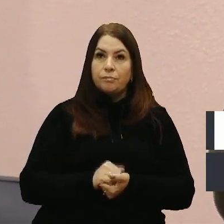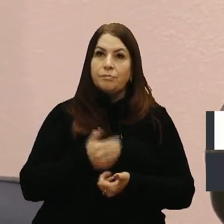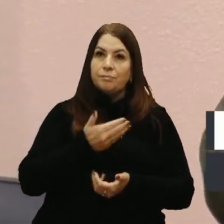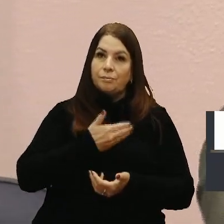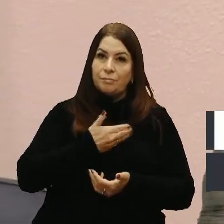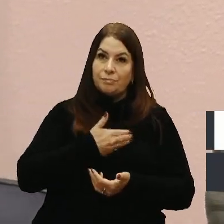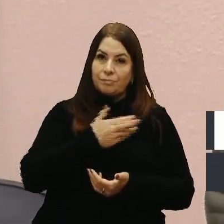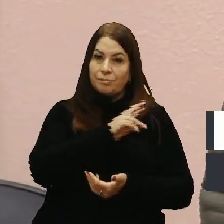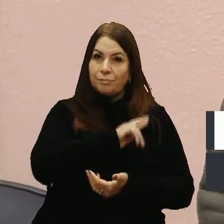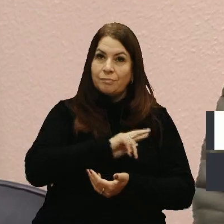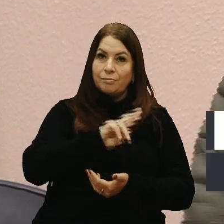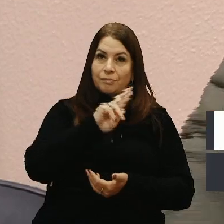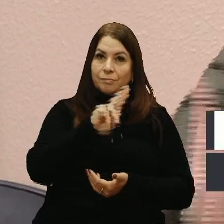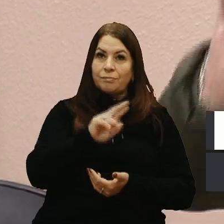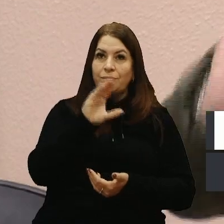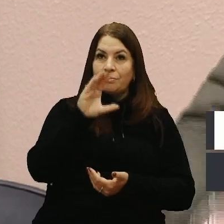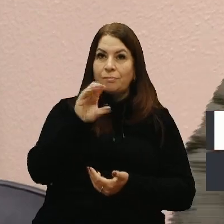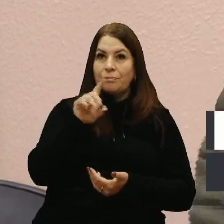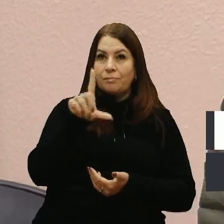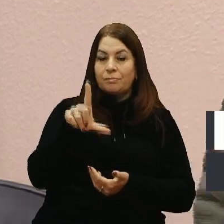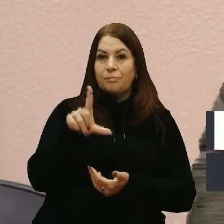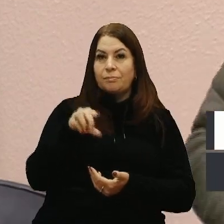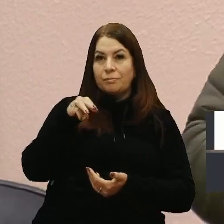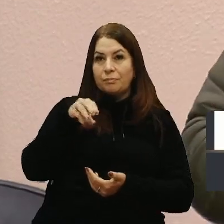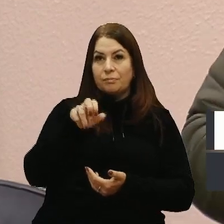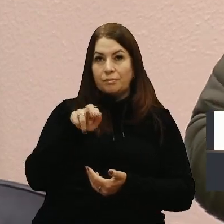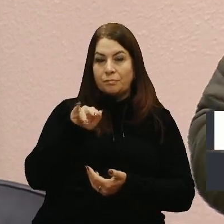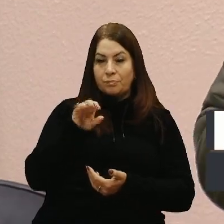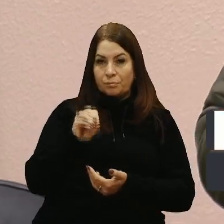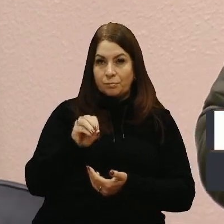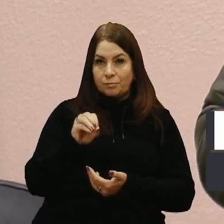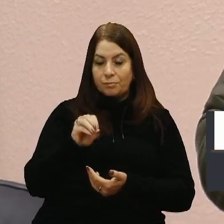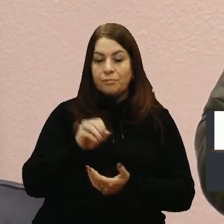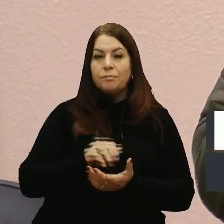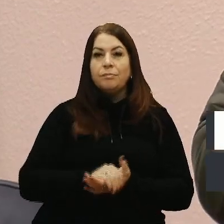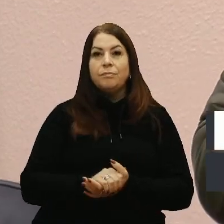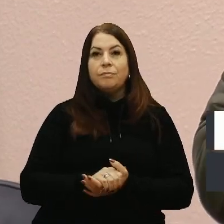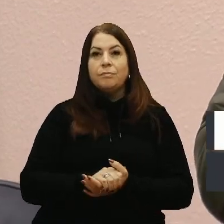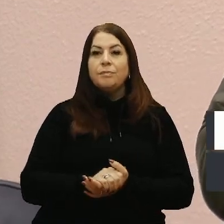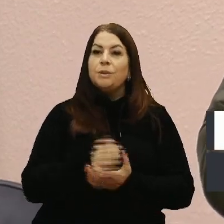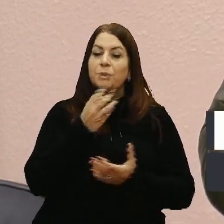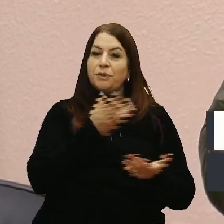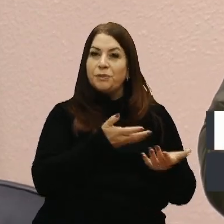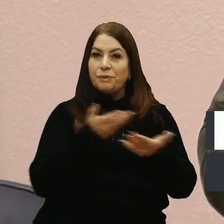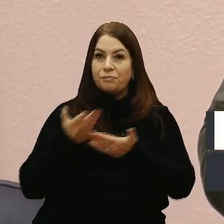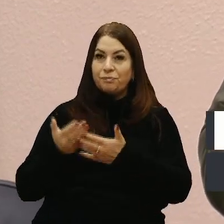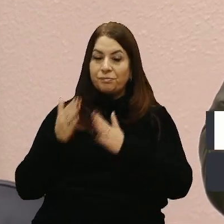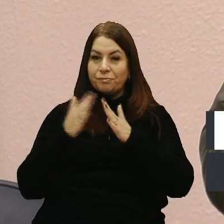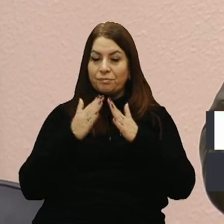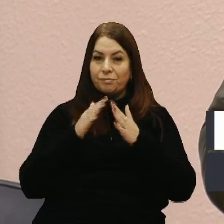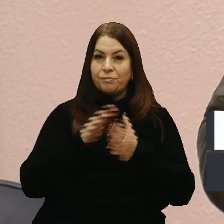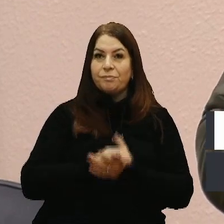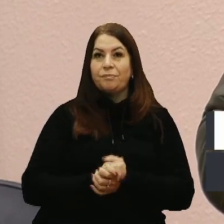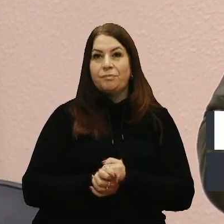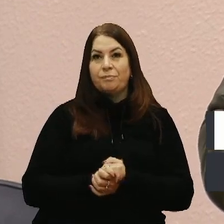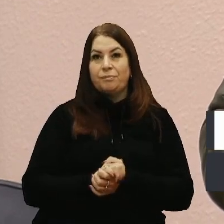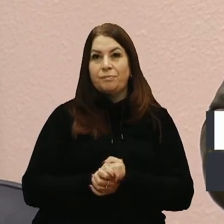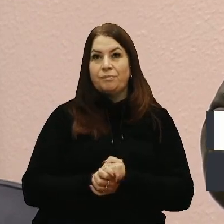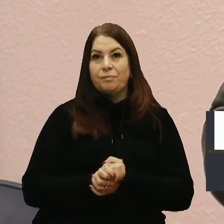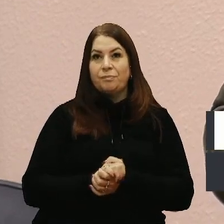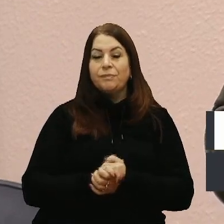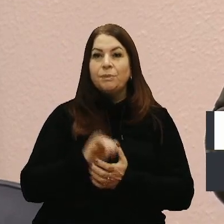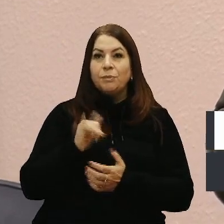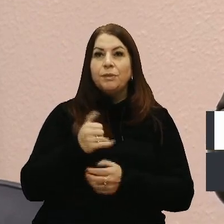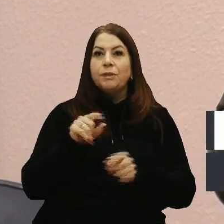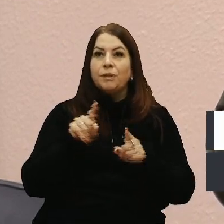meu, que representa também a CDL Jovem aqui, o Maurício Afonso. Seja muito bem-vindo a essa Casa Legislativa. E